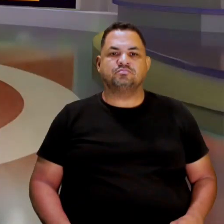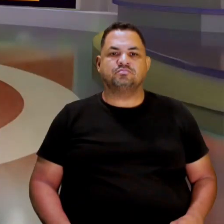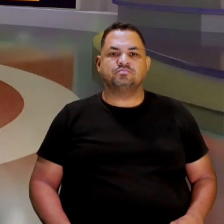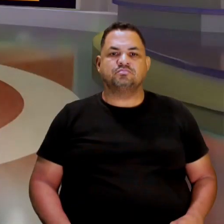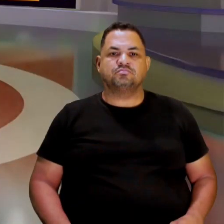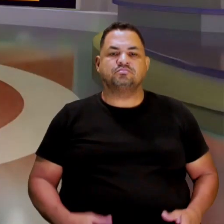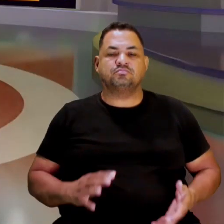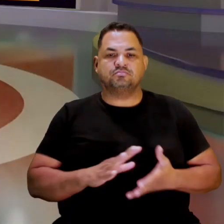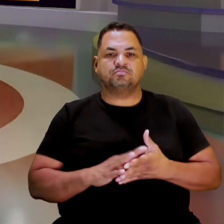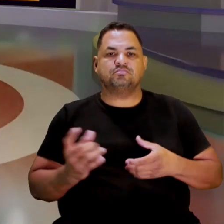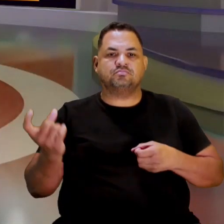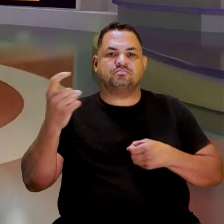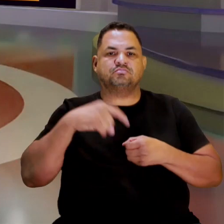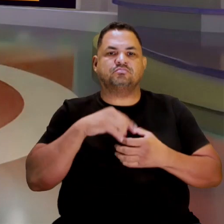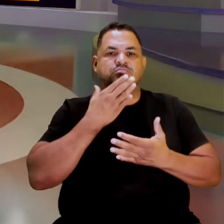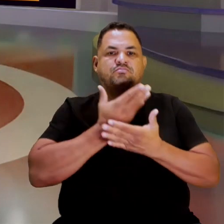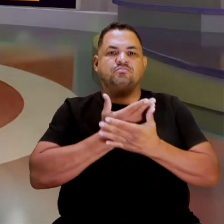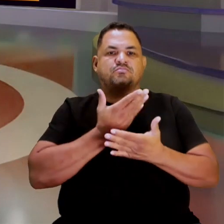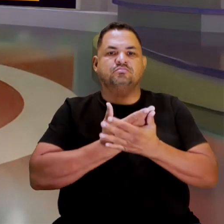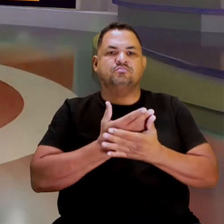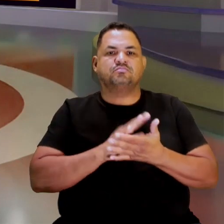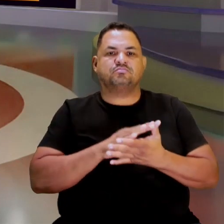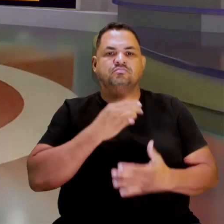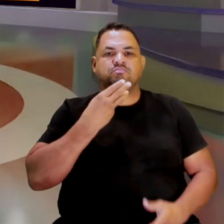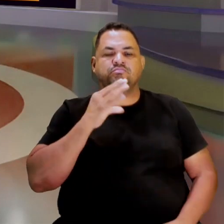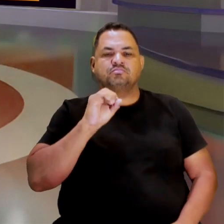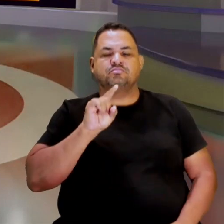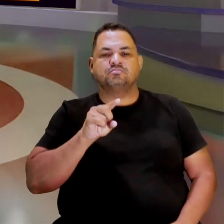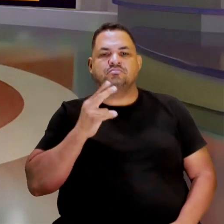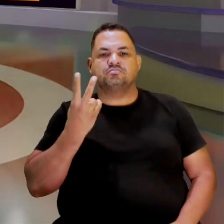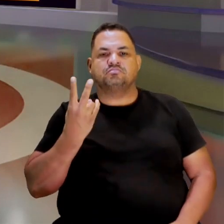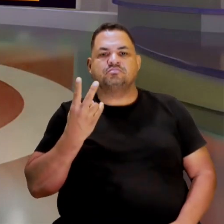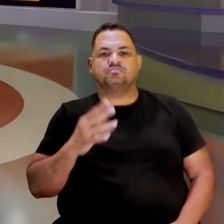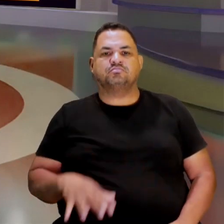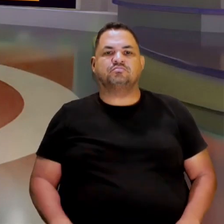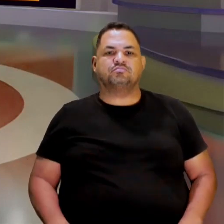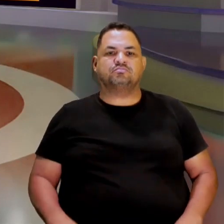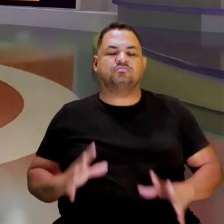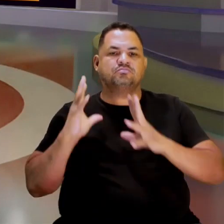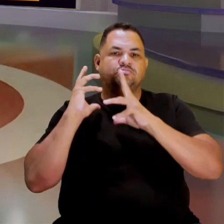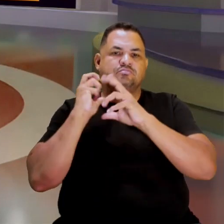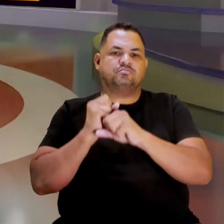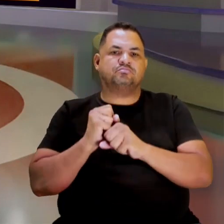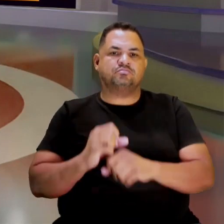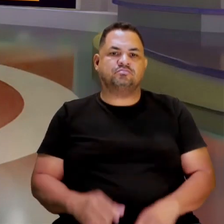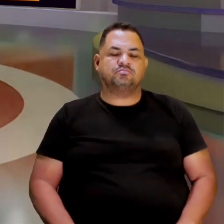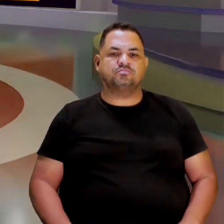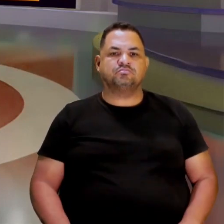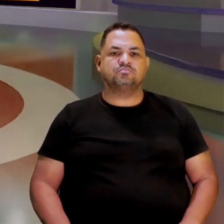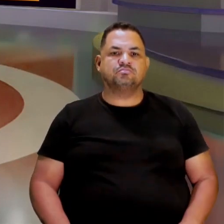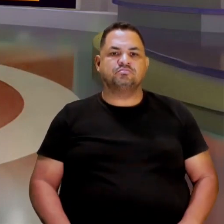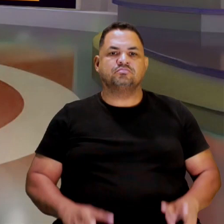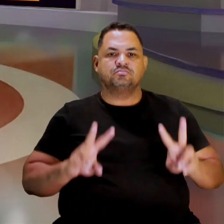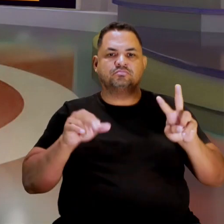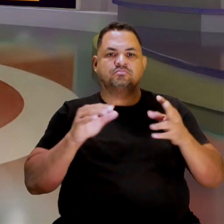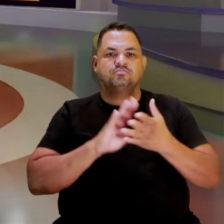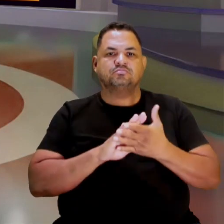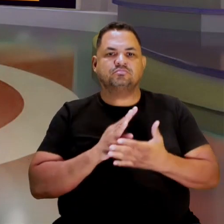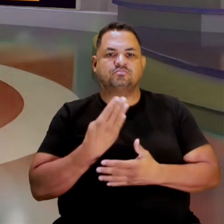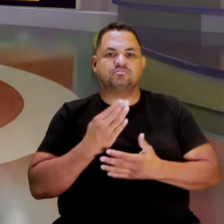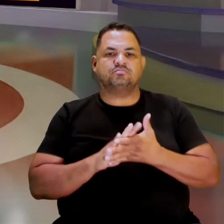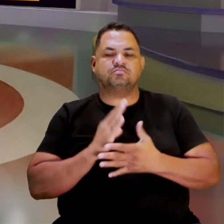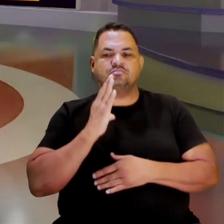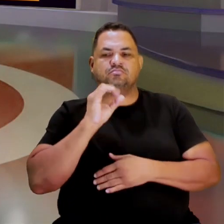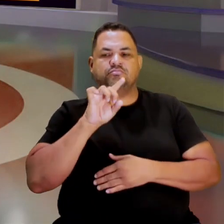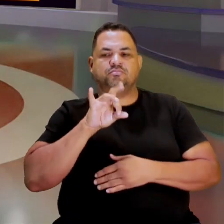welcome! Estamos de volta com a nossa aula 30.2 de Review and Exercise sobre o tema de falsos